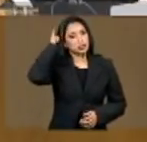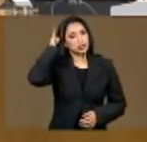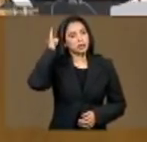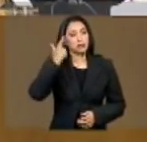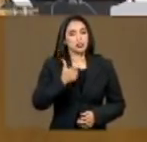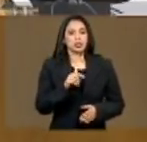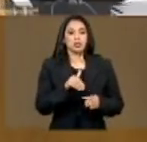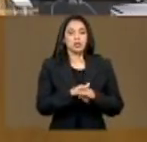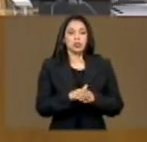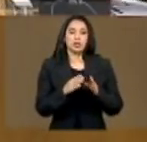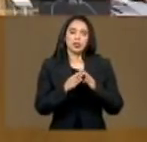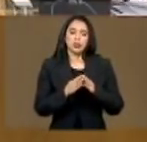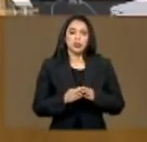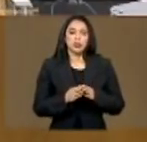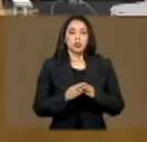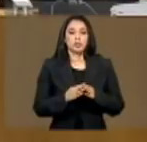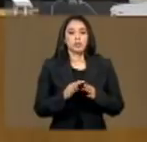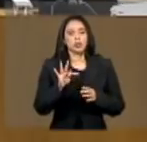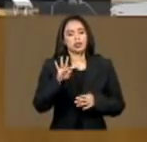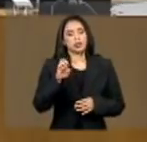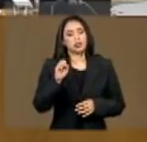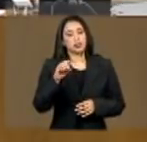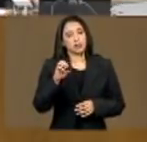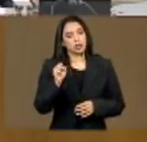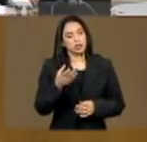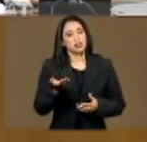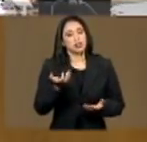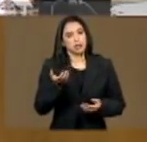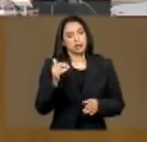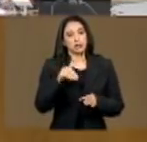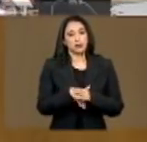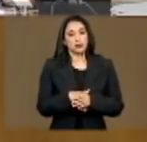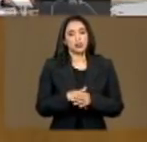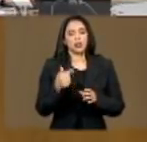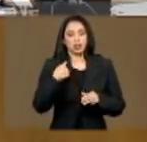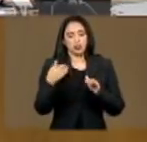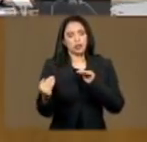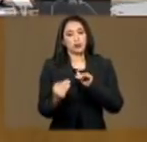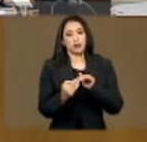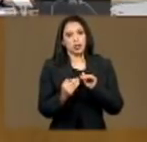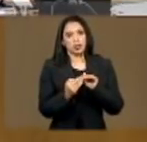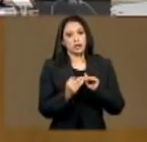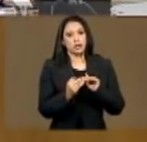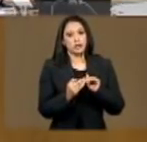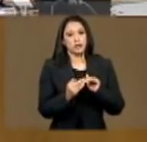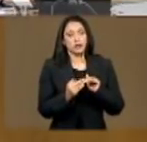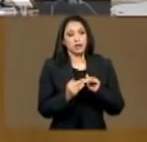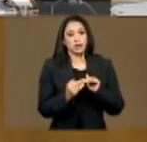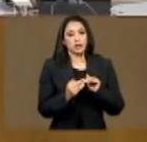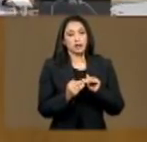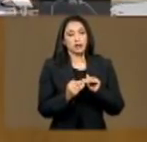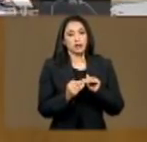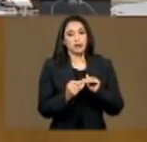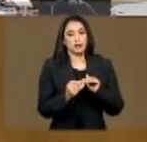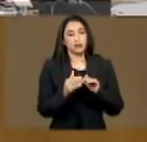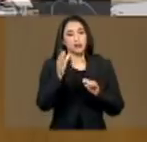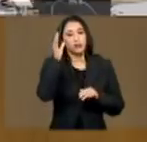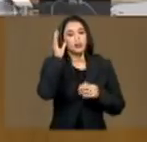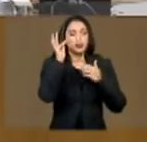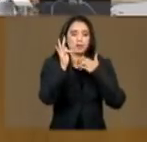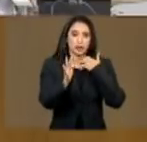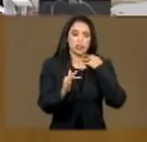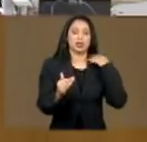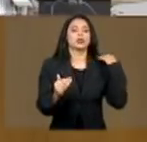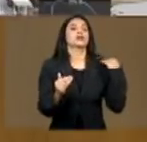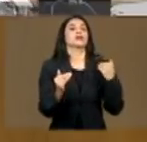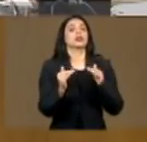penso que na questão da tese vossa excelência pode votar o ministério não acompanha a companhia na testa o ministro também acompanha